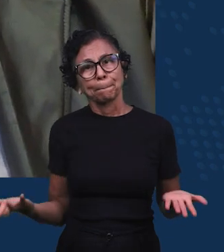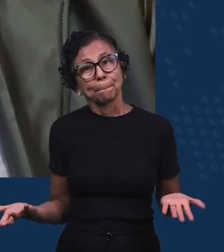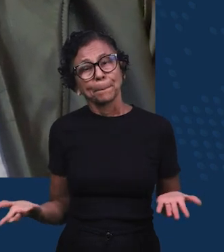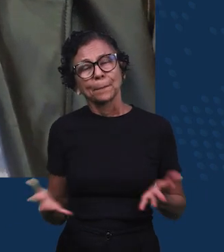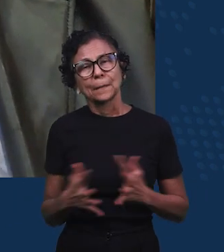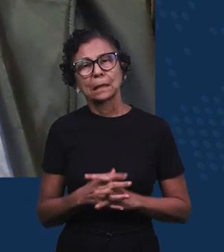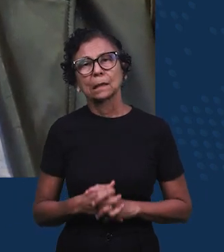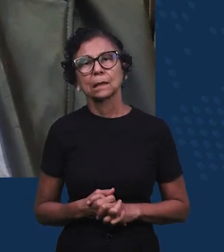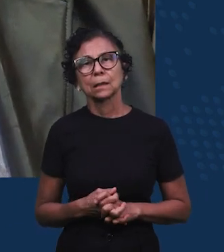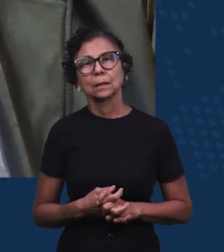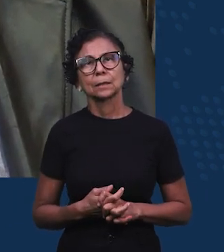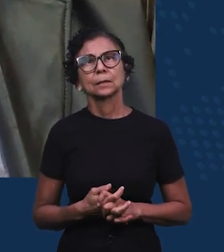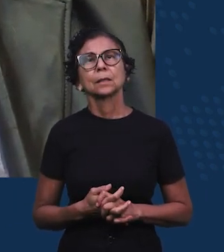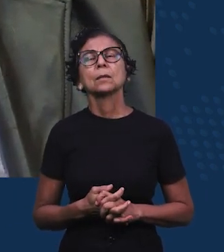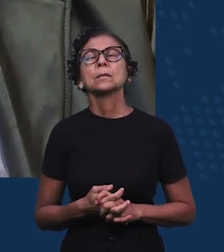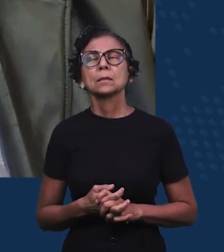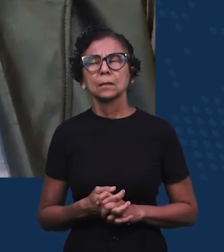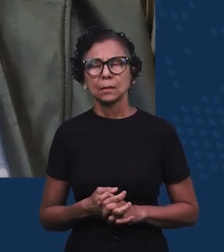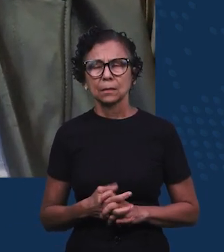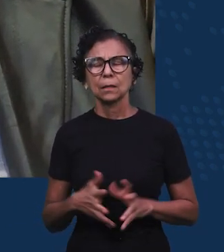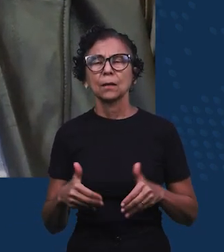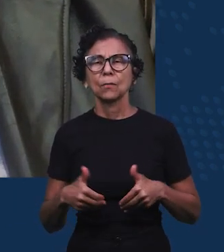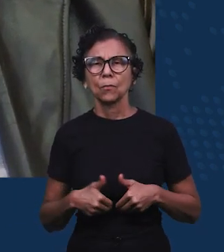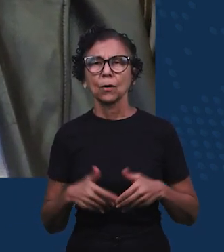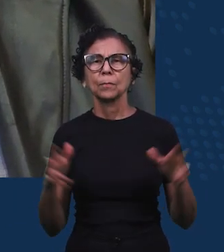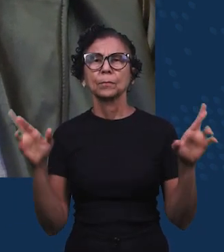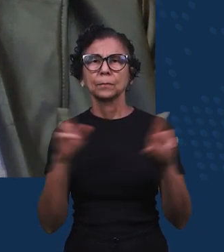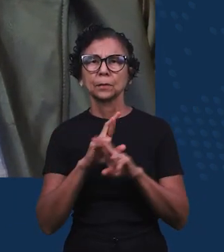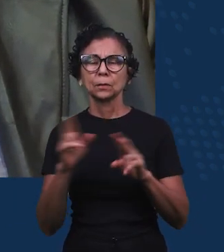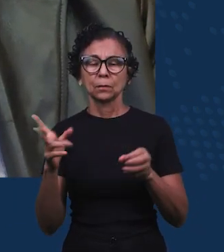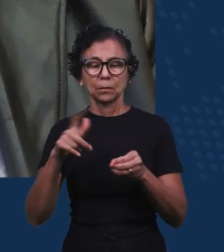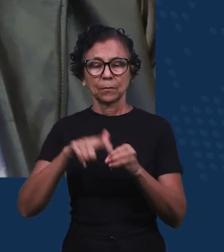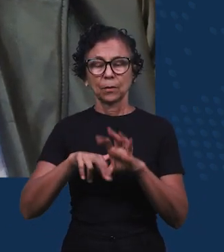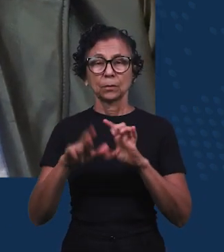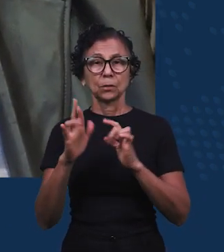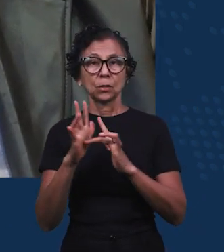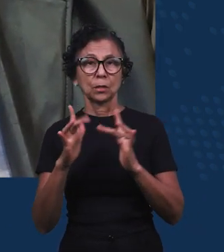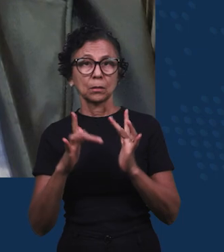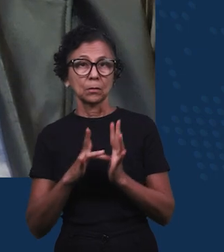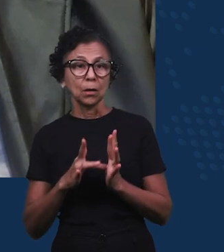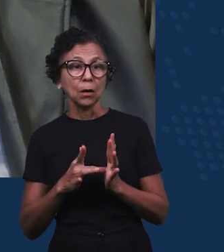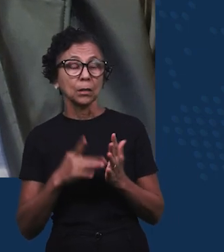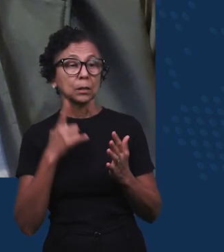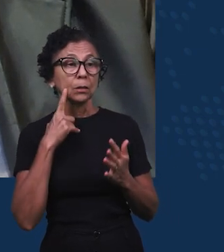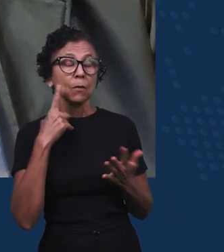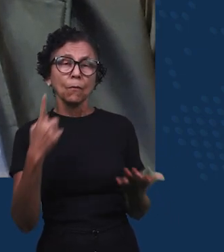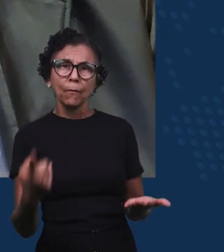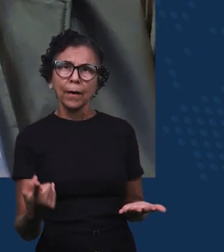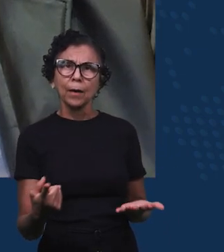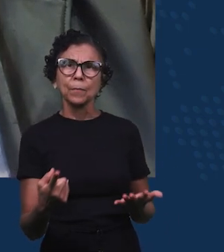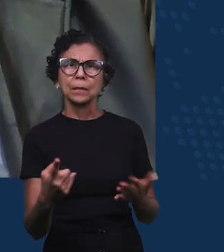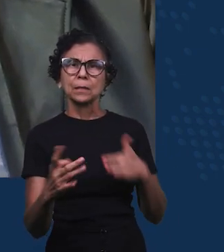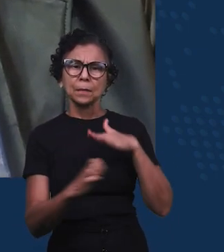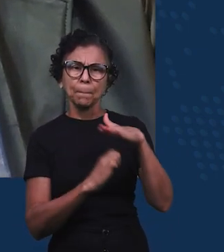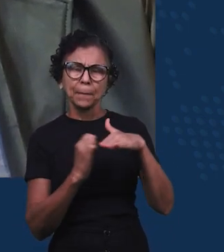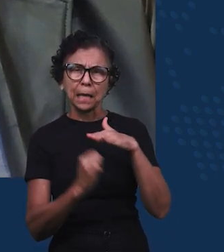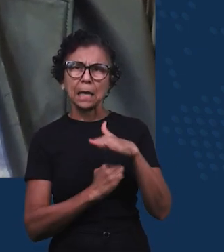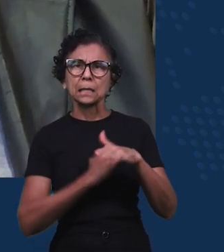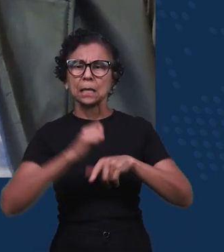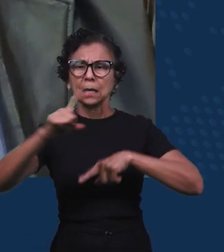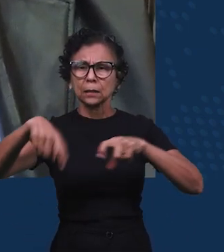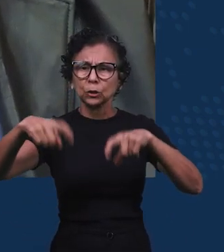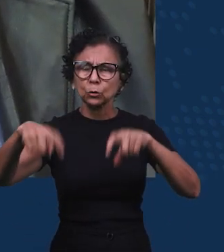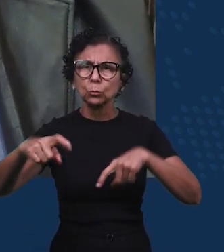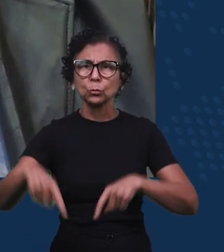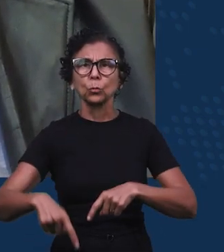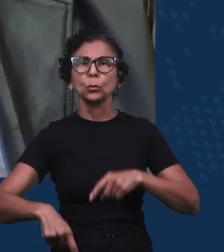relacionada à vinda do Senhor Jesus. Esse paradoxo que vemos entre a grande produção de alimentos e a fome,